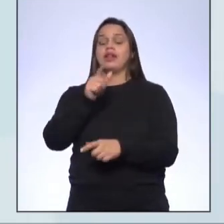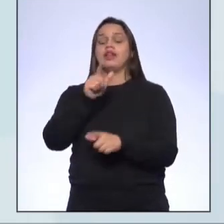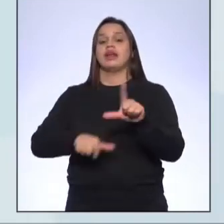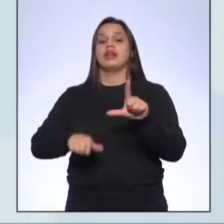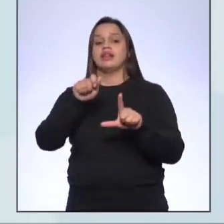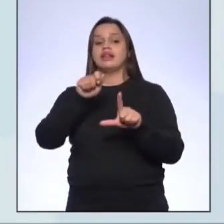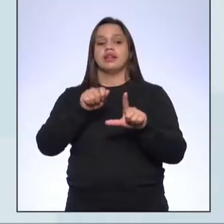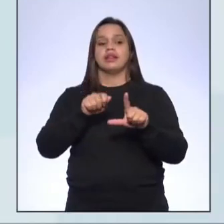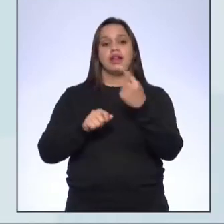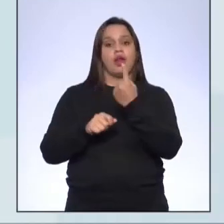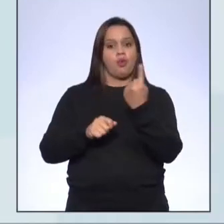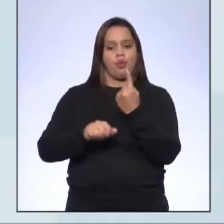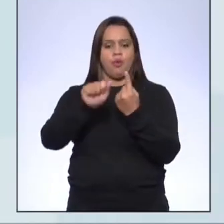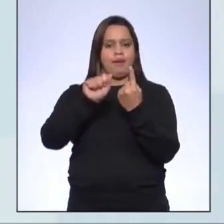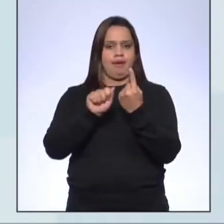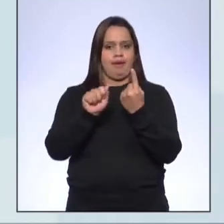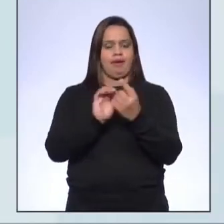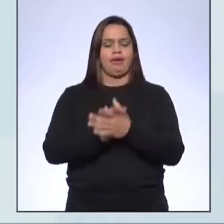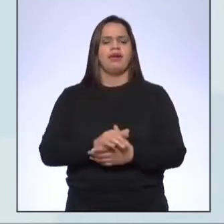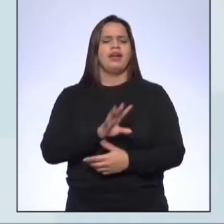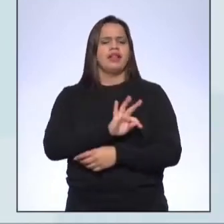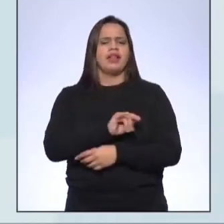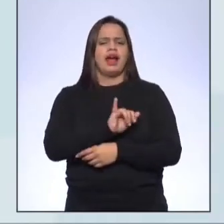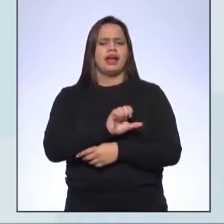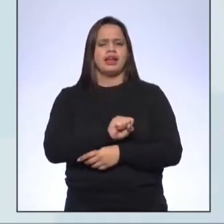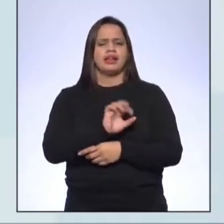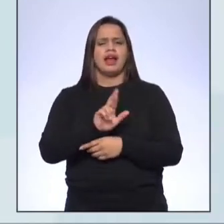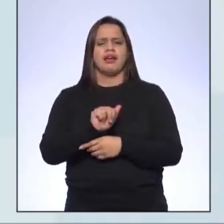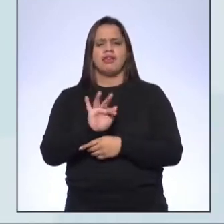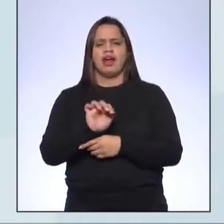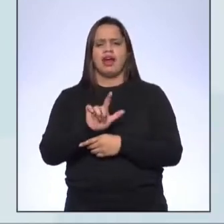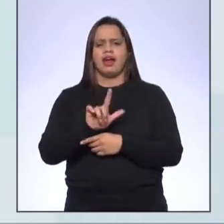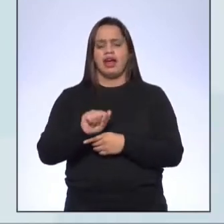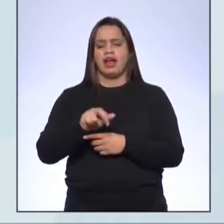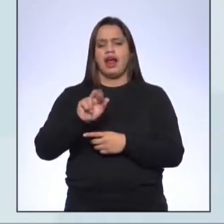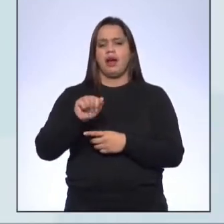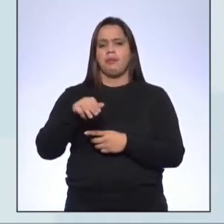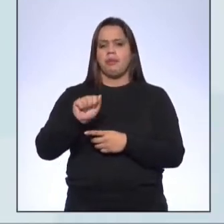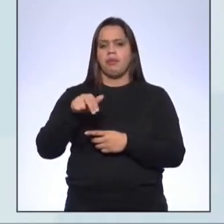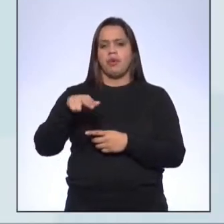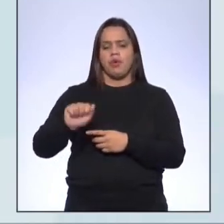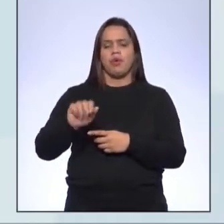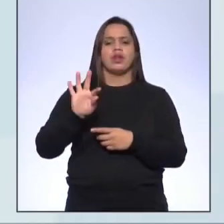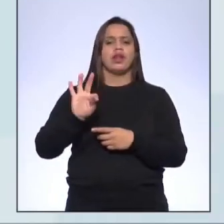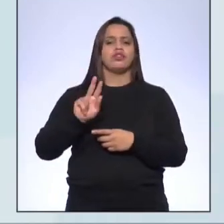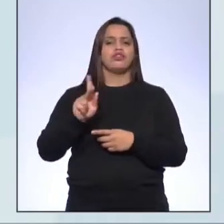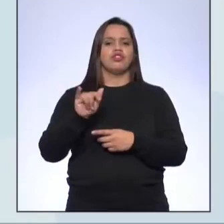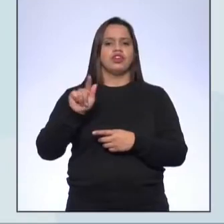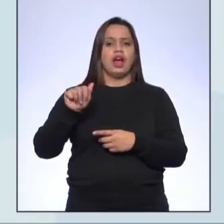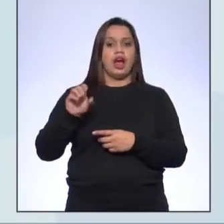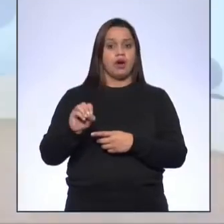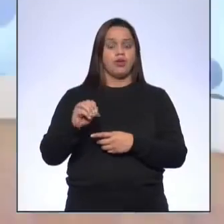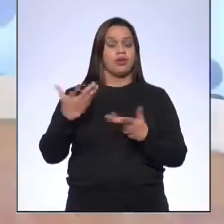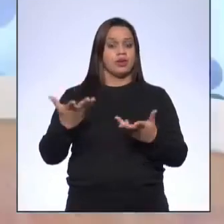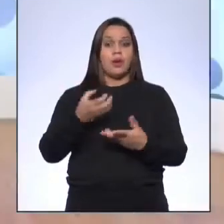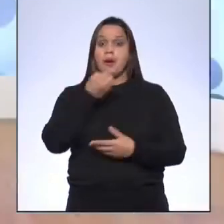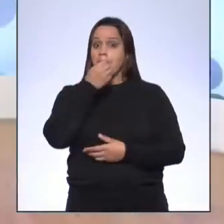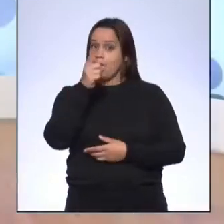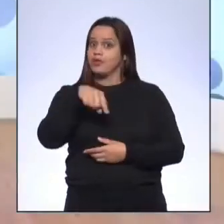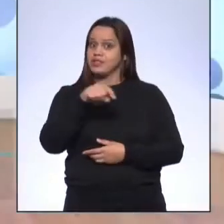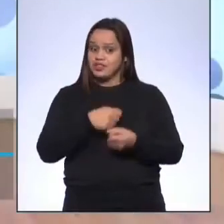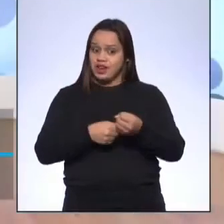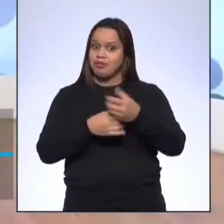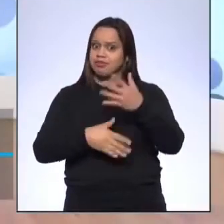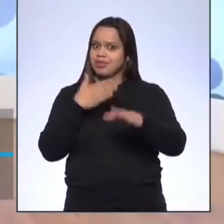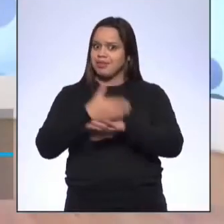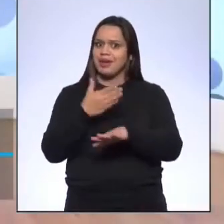Então, Thaís, Rafael, Ramona, Emily, Thiago, a maioria 1A. E aí, muita gente, é bom quando vocês já